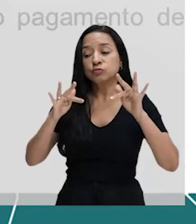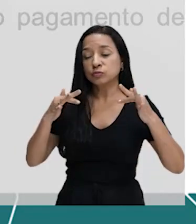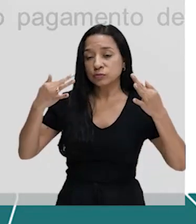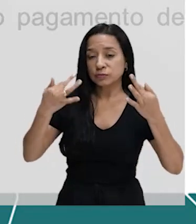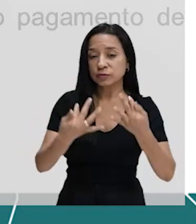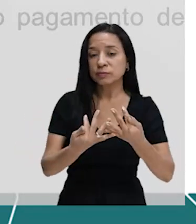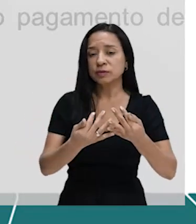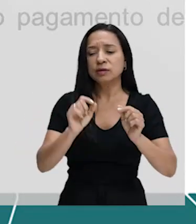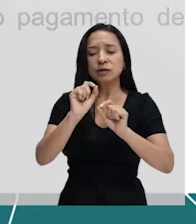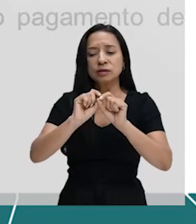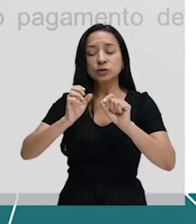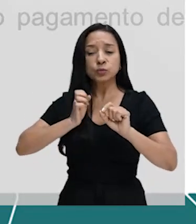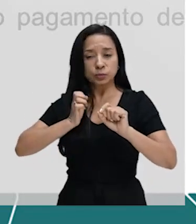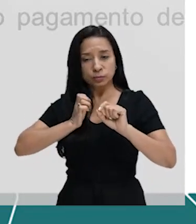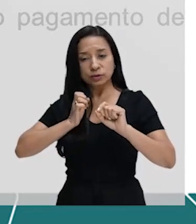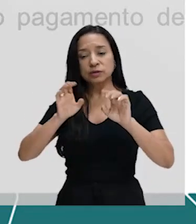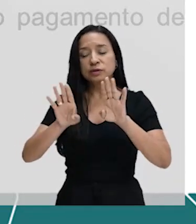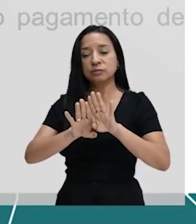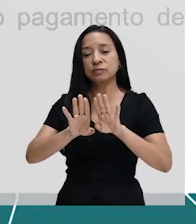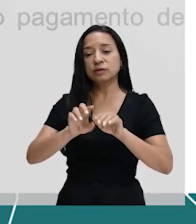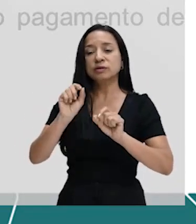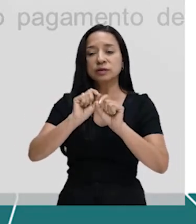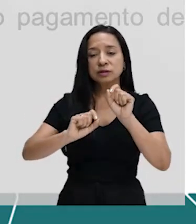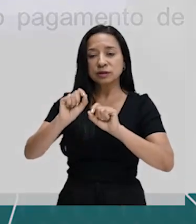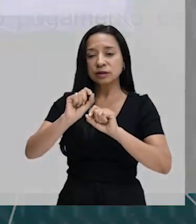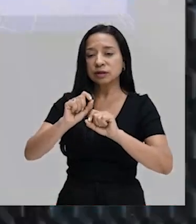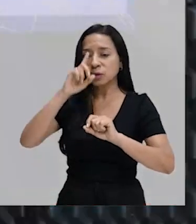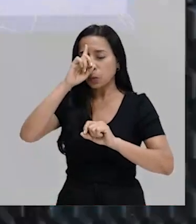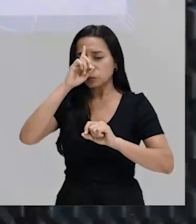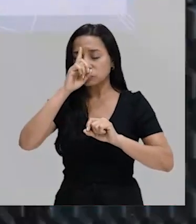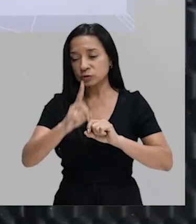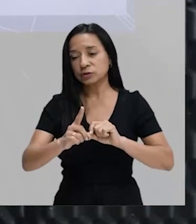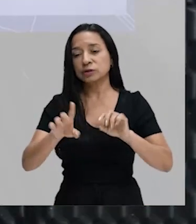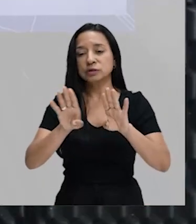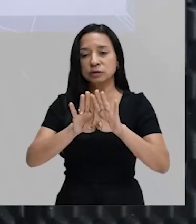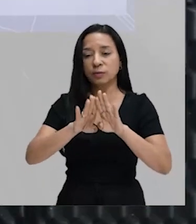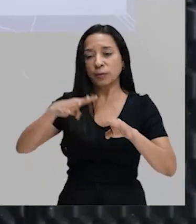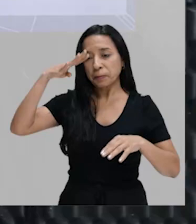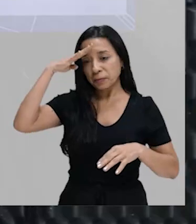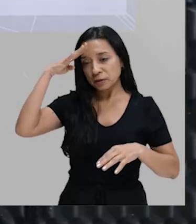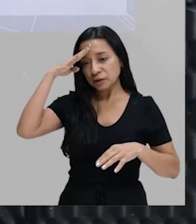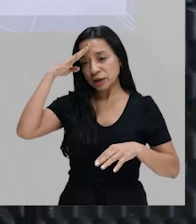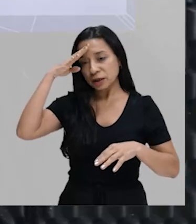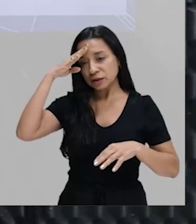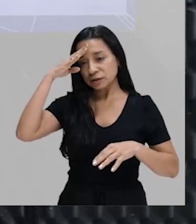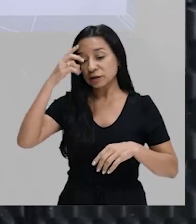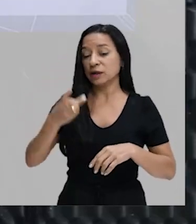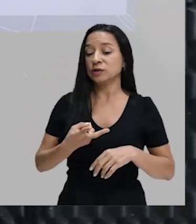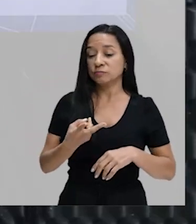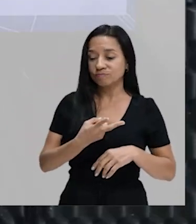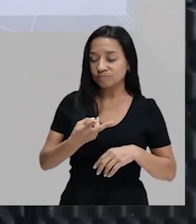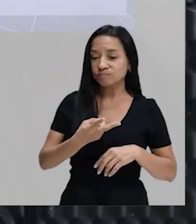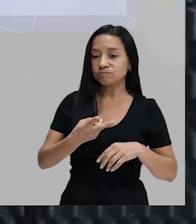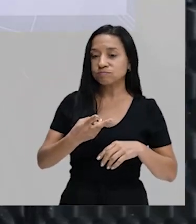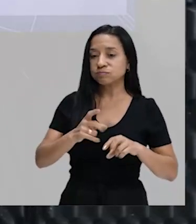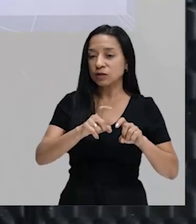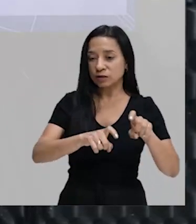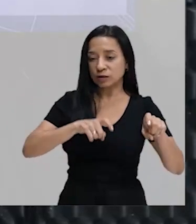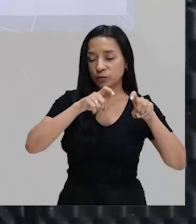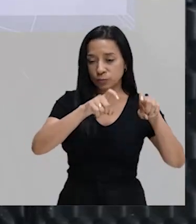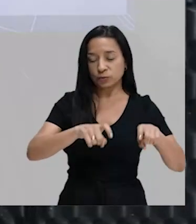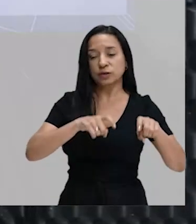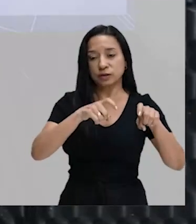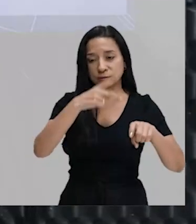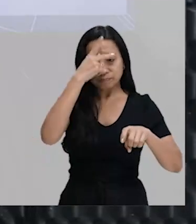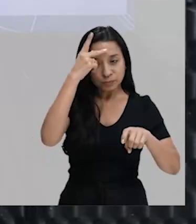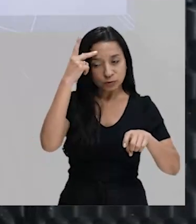militares, os camponeses e os escravizados. Então, olha só essa divisão aqui. Parentes de nobreza, que eram dirigentes